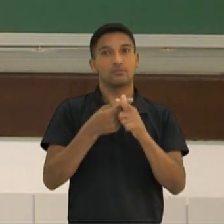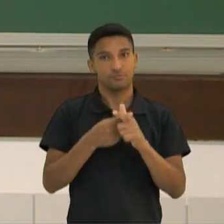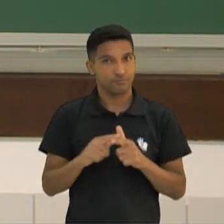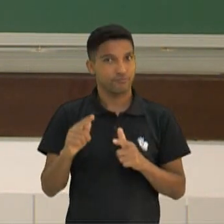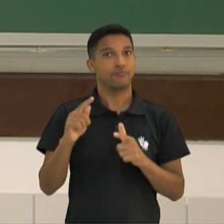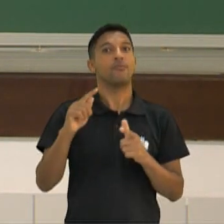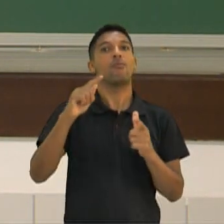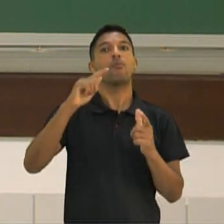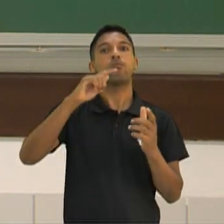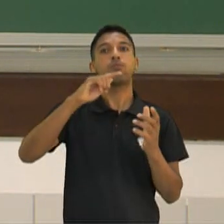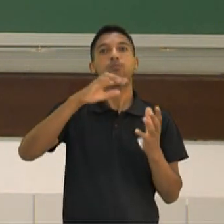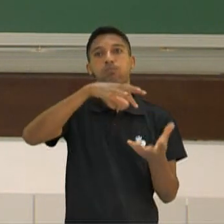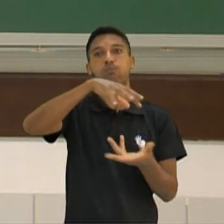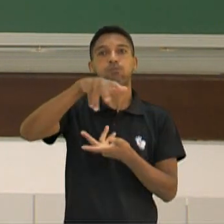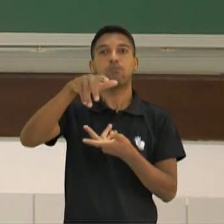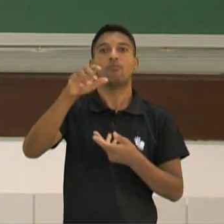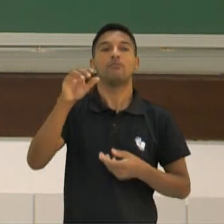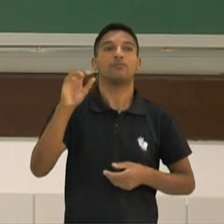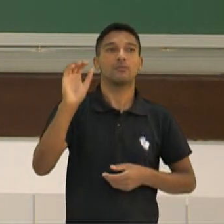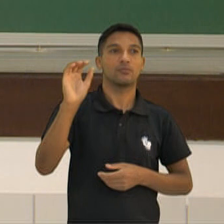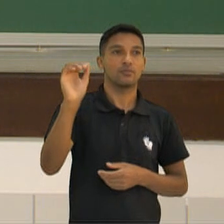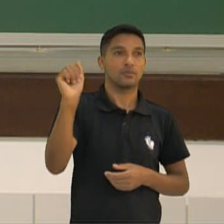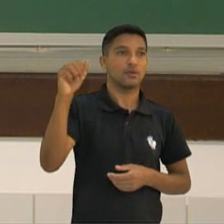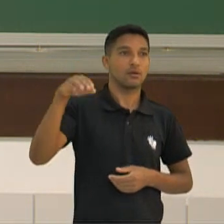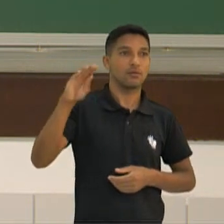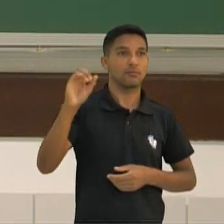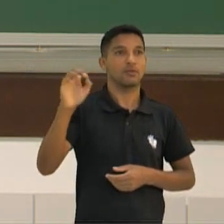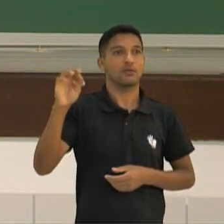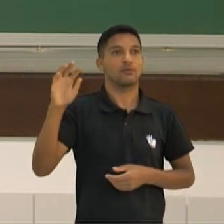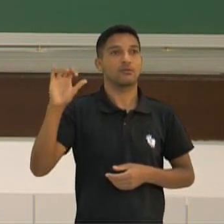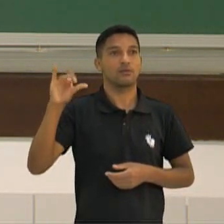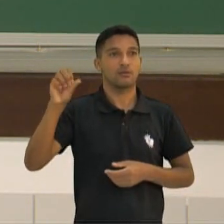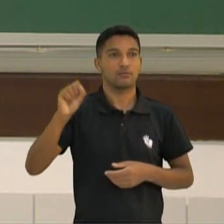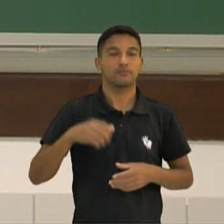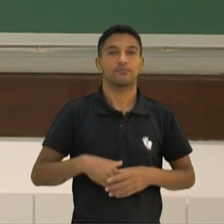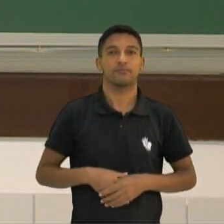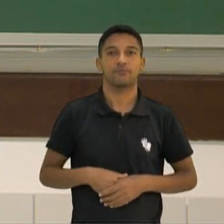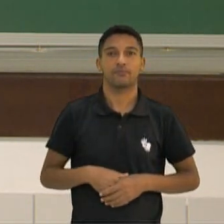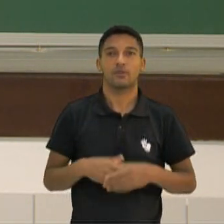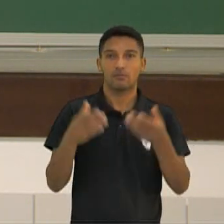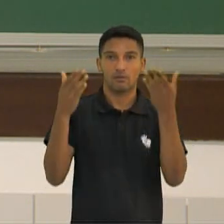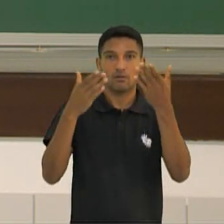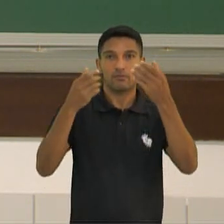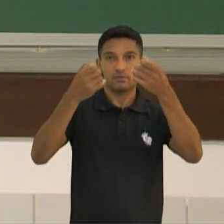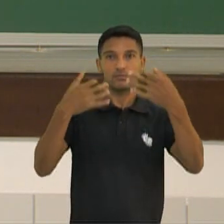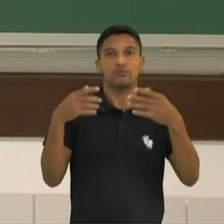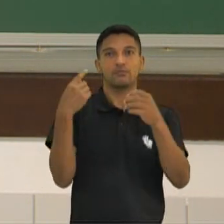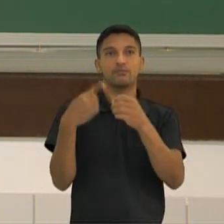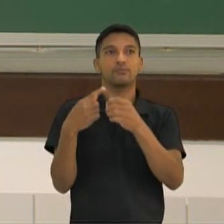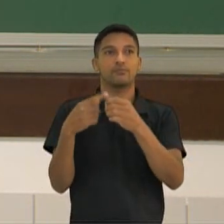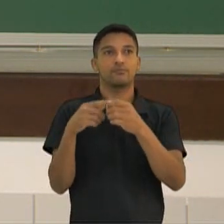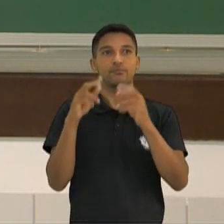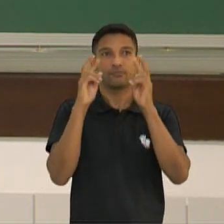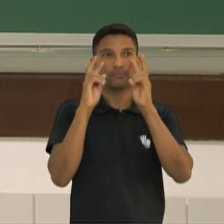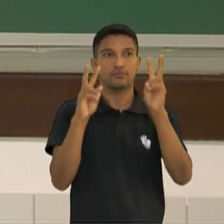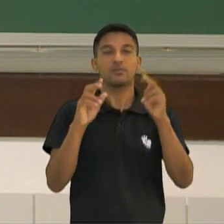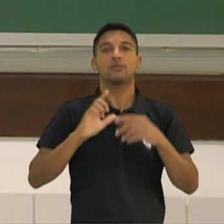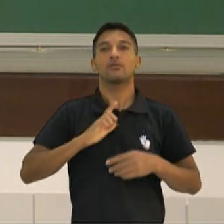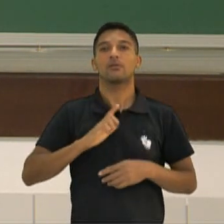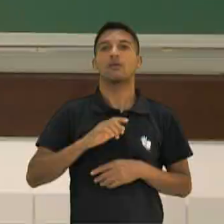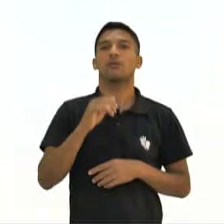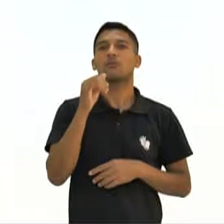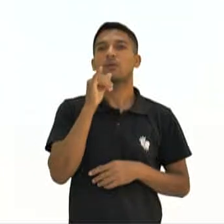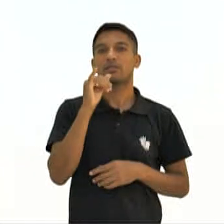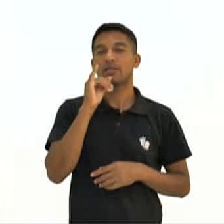Aí vamos falar um pouco de cada cidade, de como aqui tem um exemplo interessante em Estocolmo,